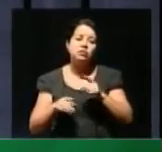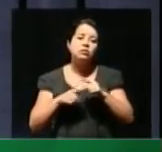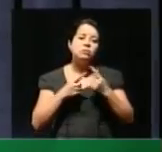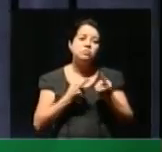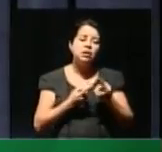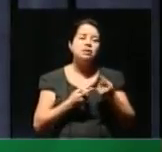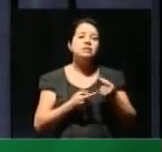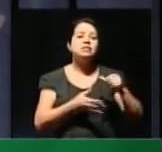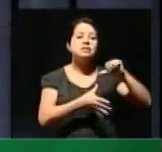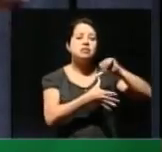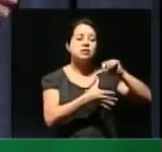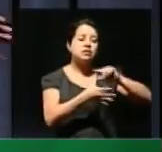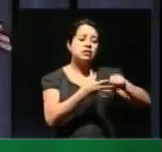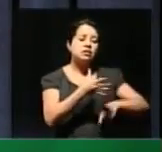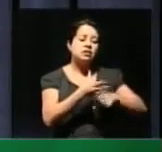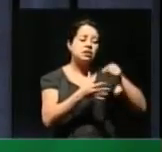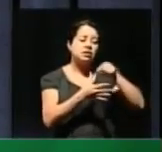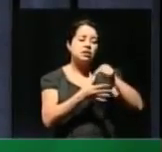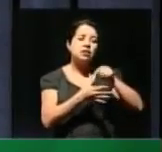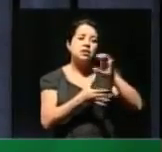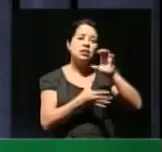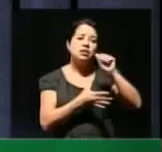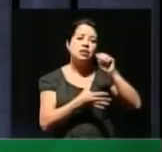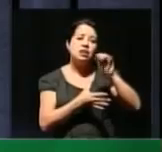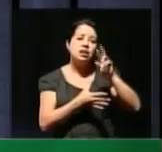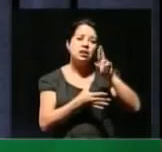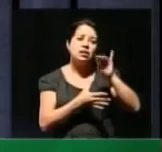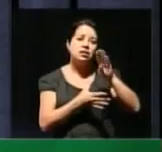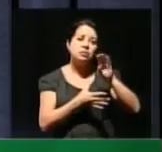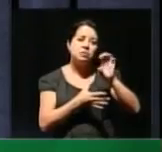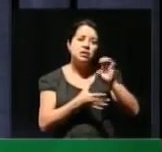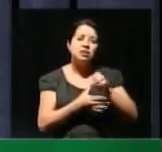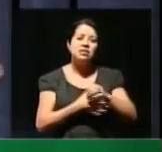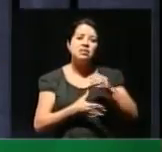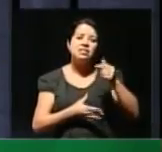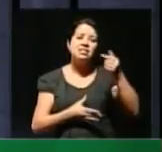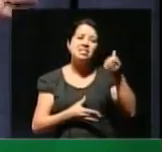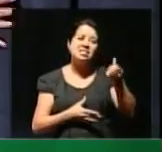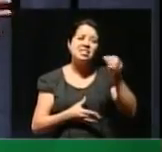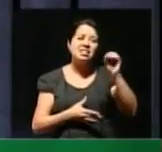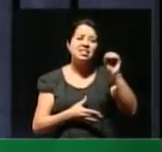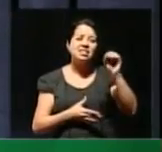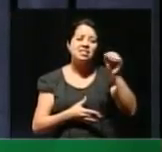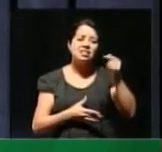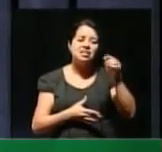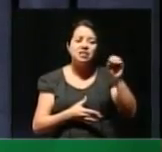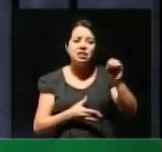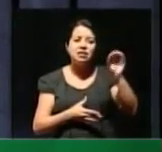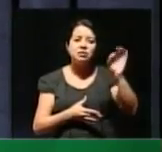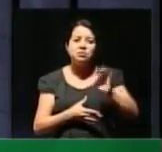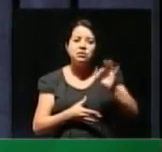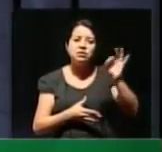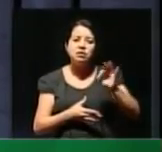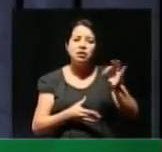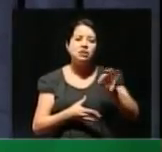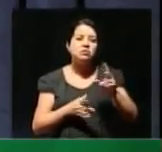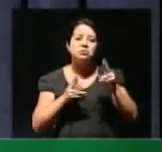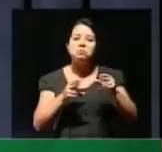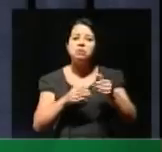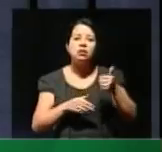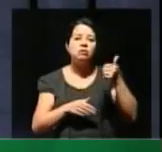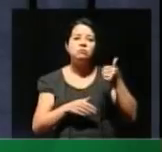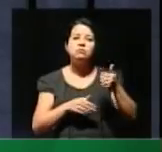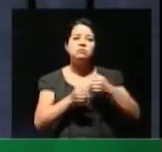com uma cobertura na baixa de 50% a 60%, o que é o dado de 5 anos atrás, de 7 anos atrás. Então, enquanto as outras